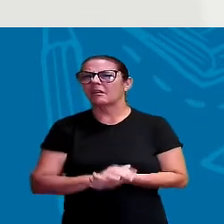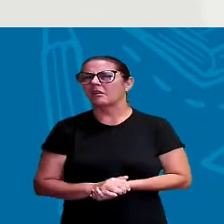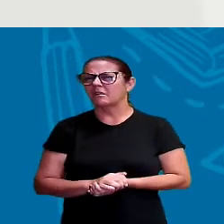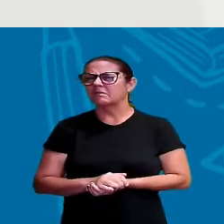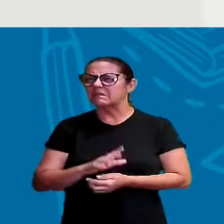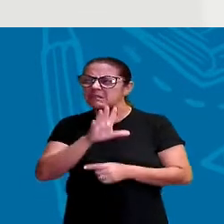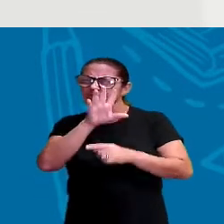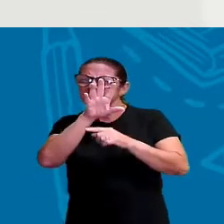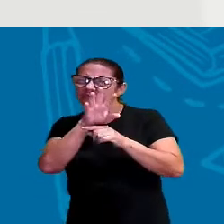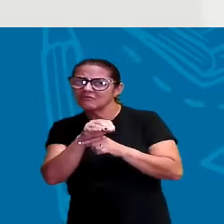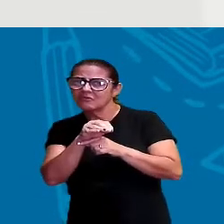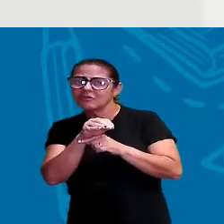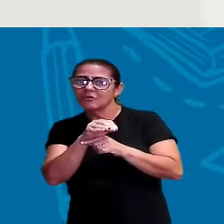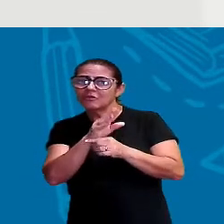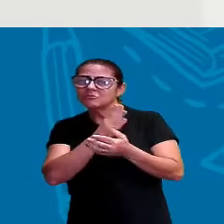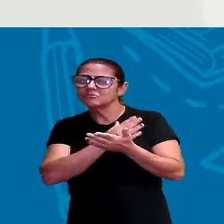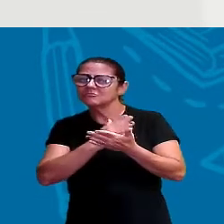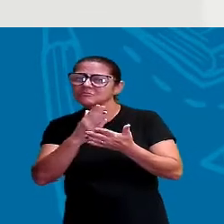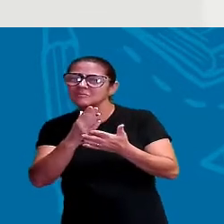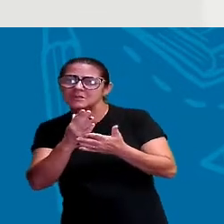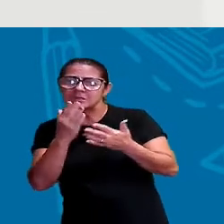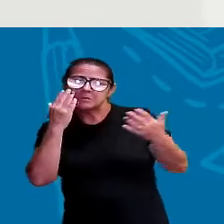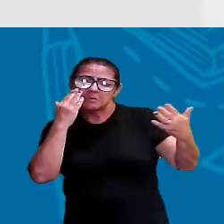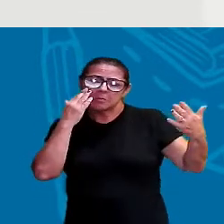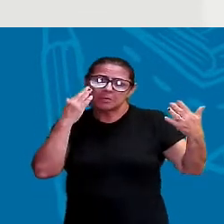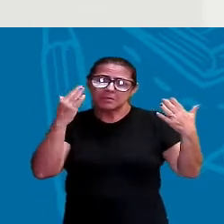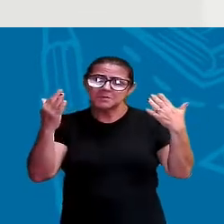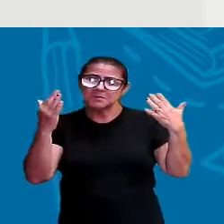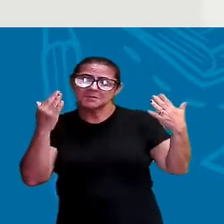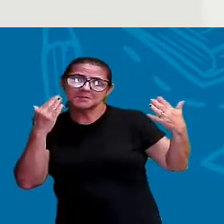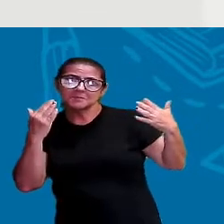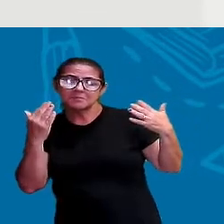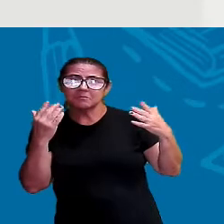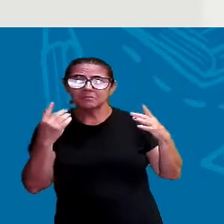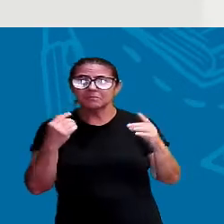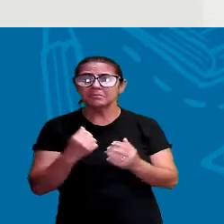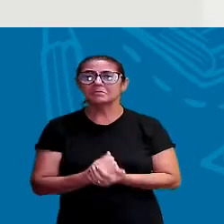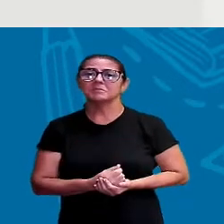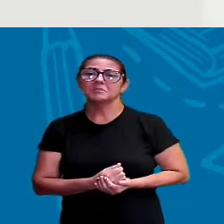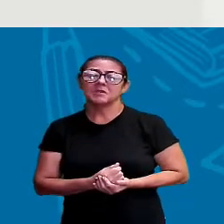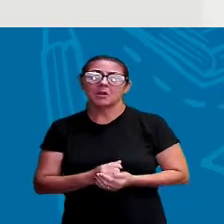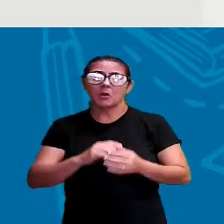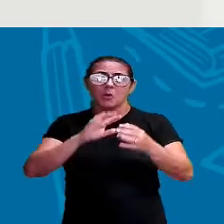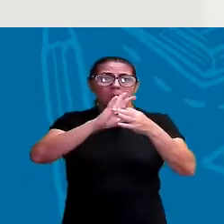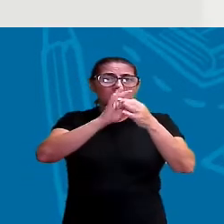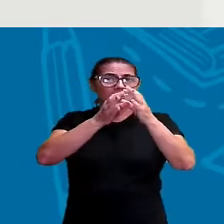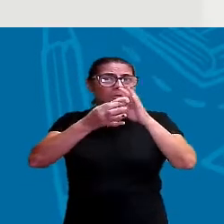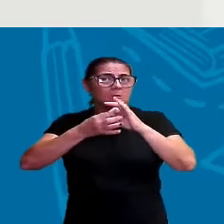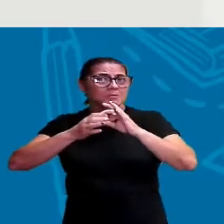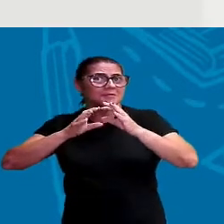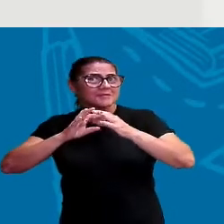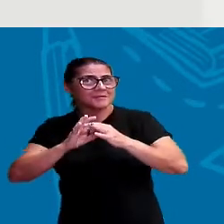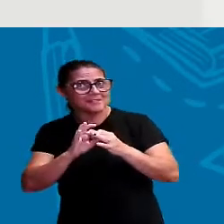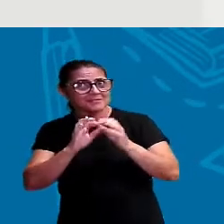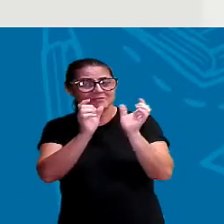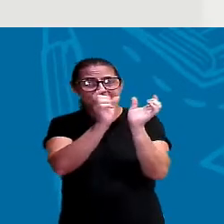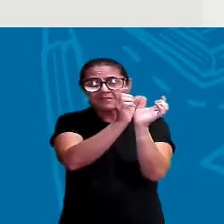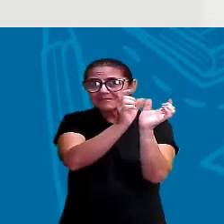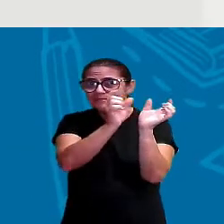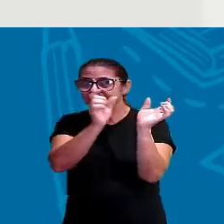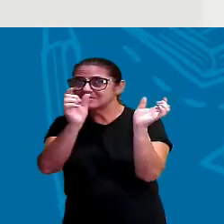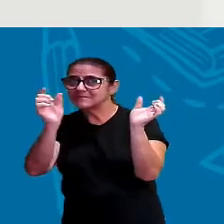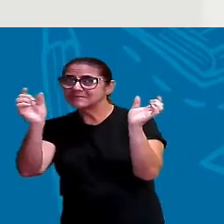uma imagem, já começa a associar. E é aí que você vai descobrindo o contexto ali da tua tirinha e no final